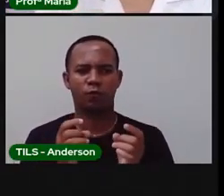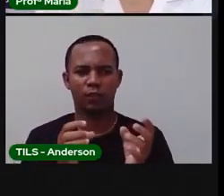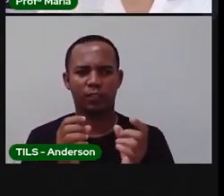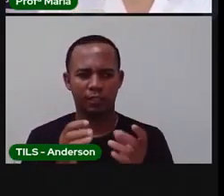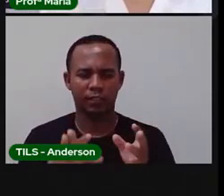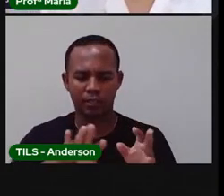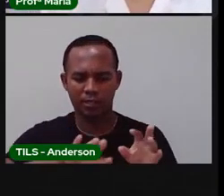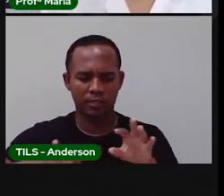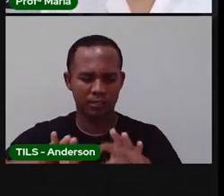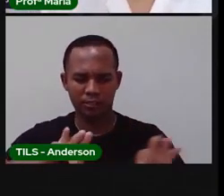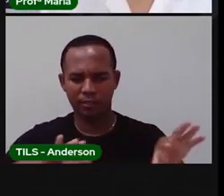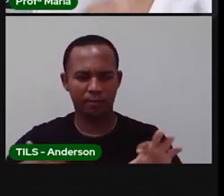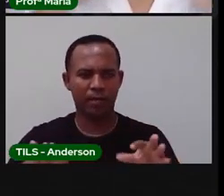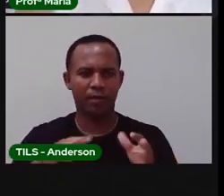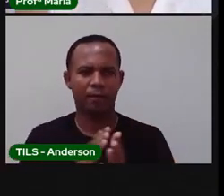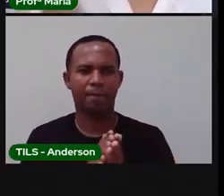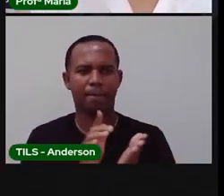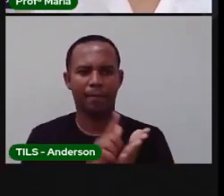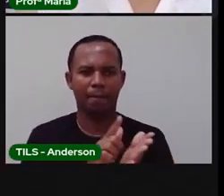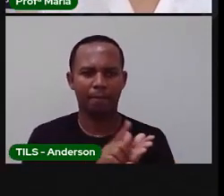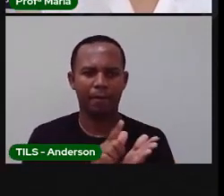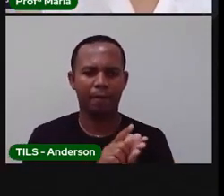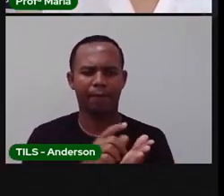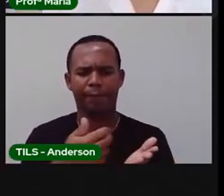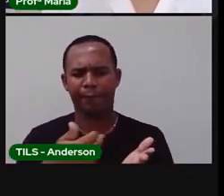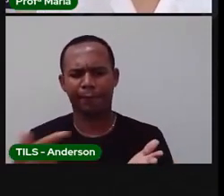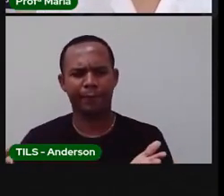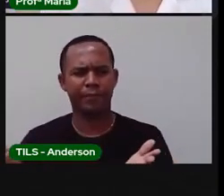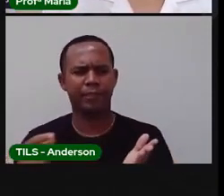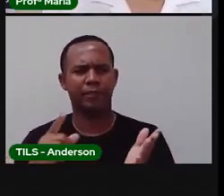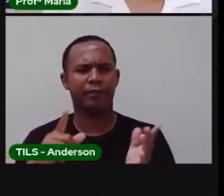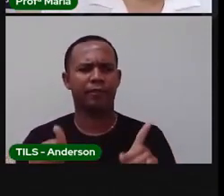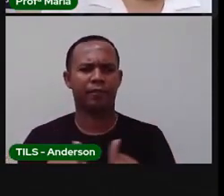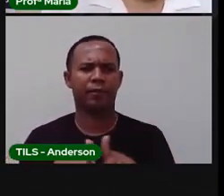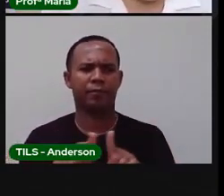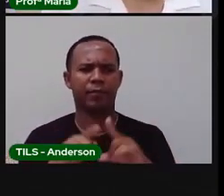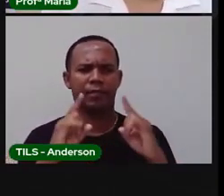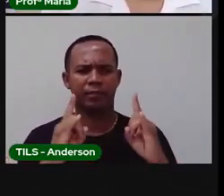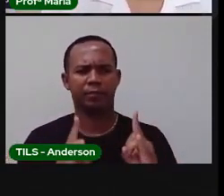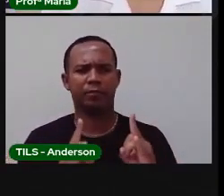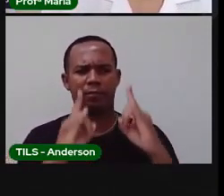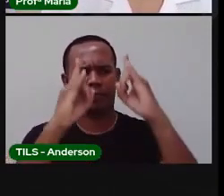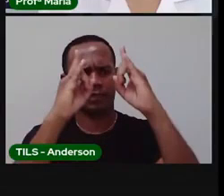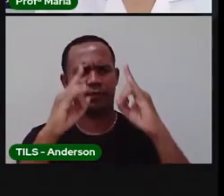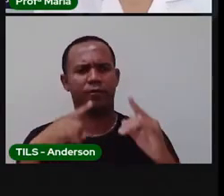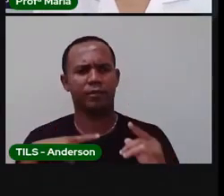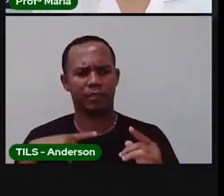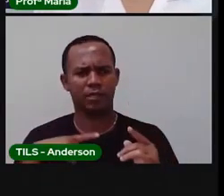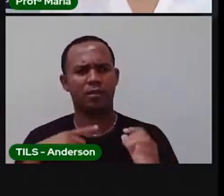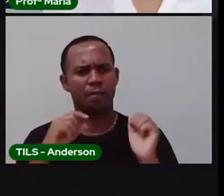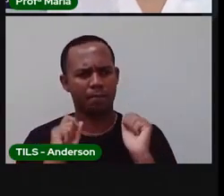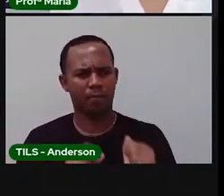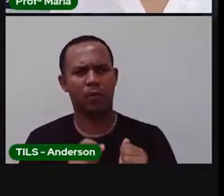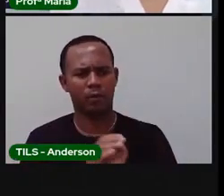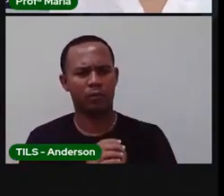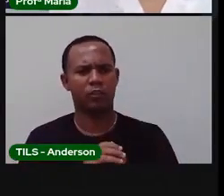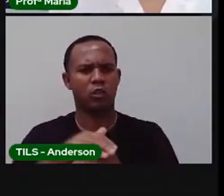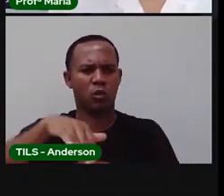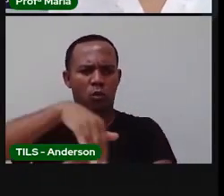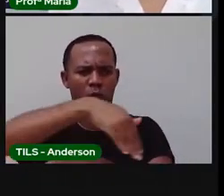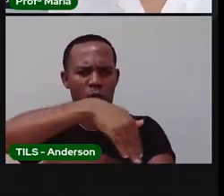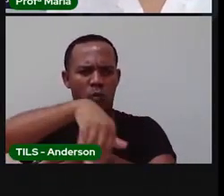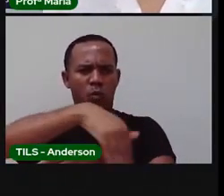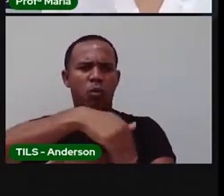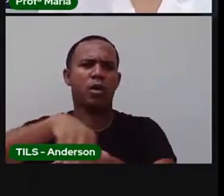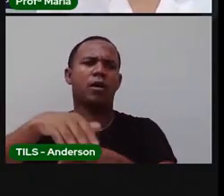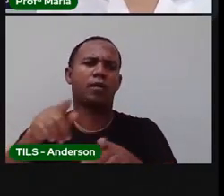separar o papelão da minha casa. Eu posso fazer isso no meu prédio, o pessoal que mora em residencial. Eu posso fazer isso na minha rua,